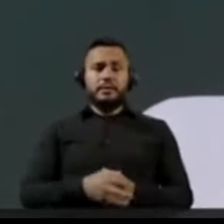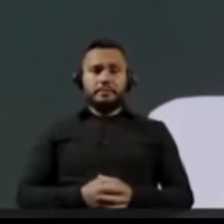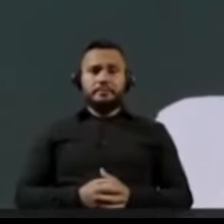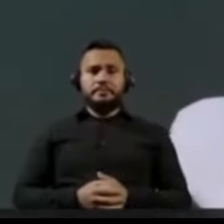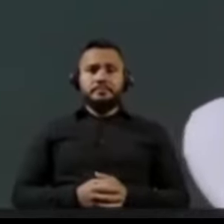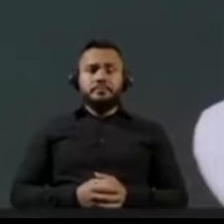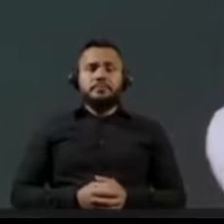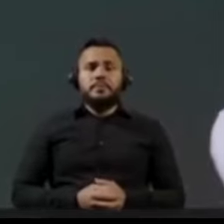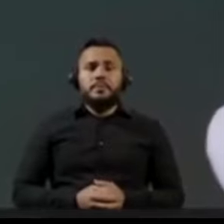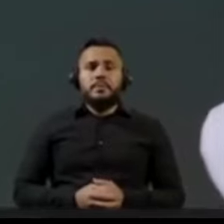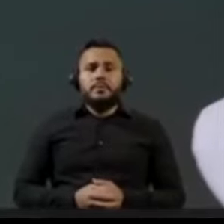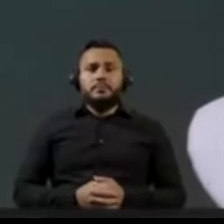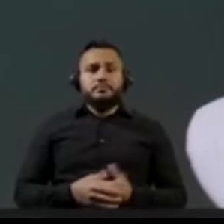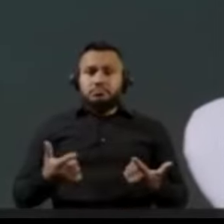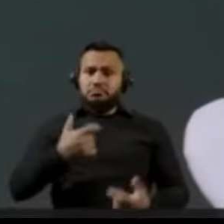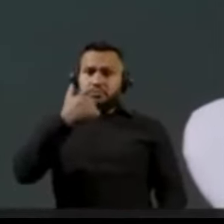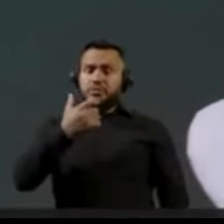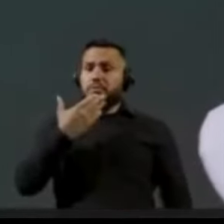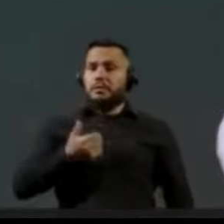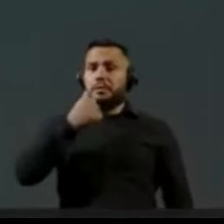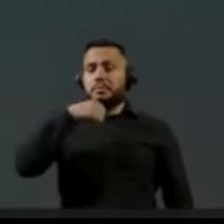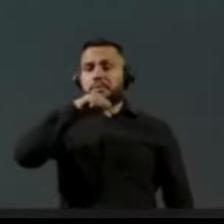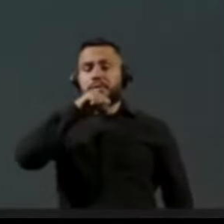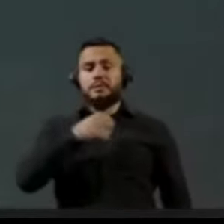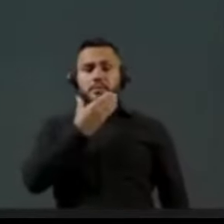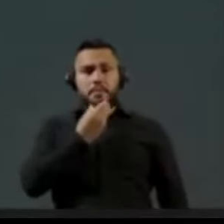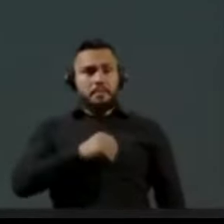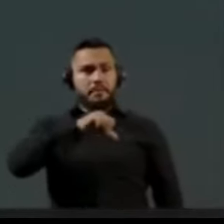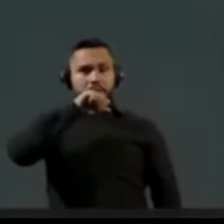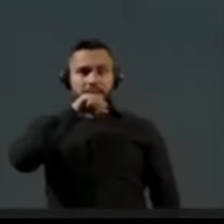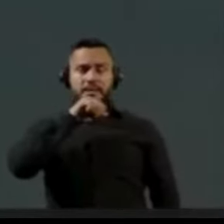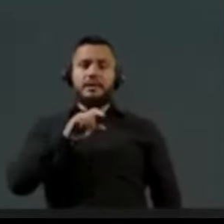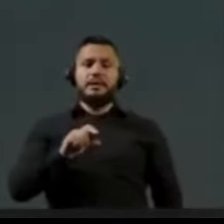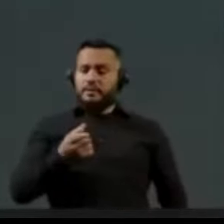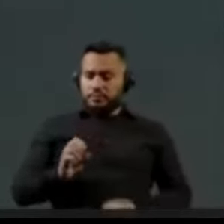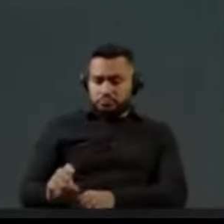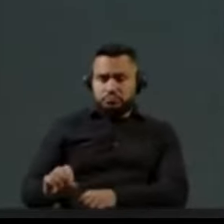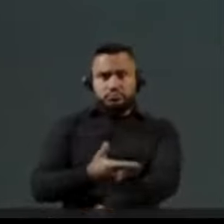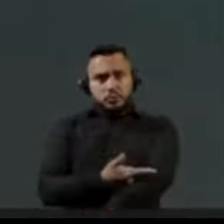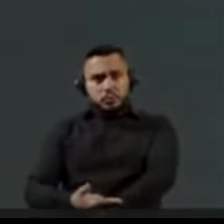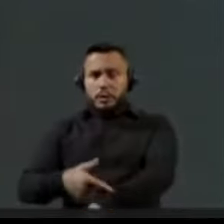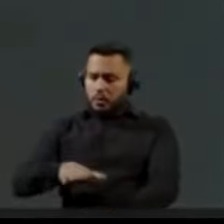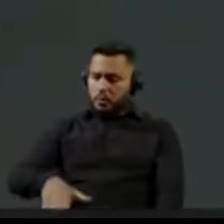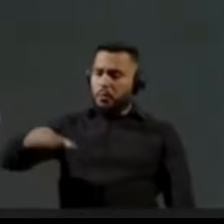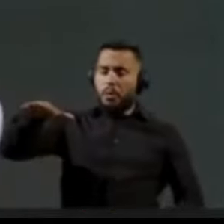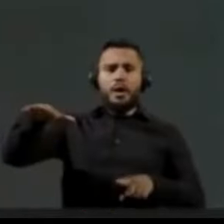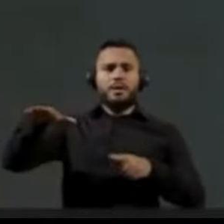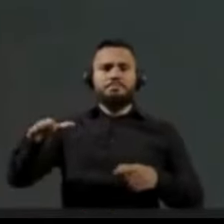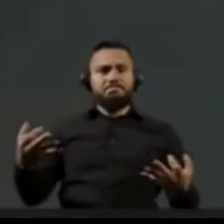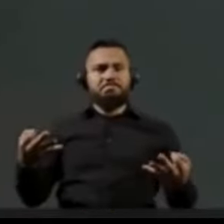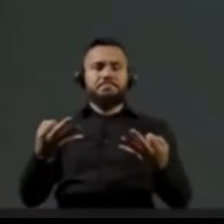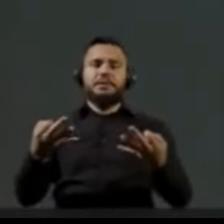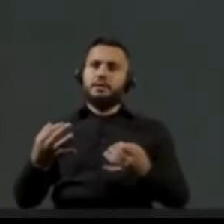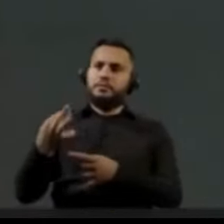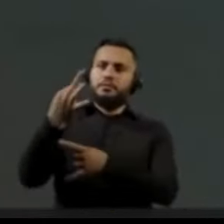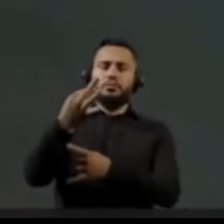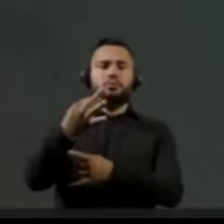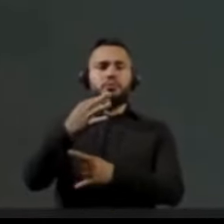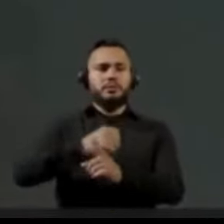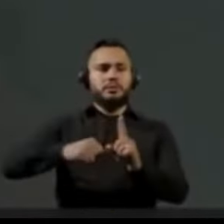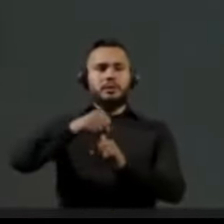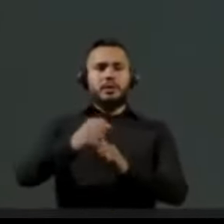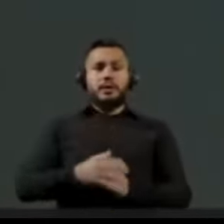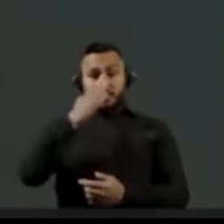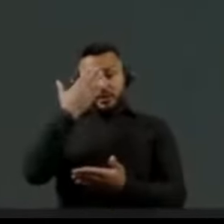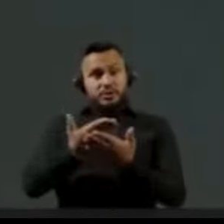Ser uma melhor mãe, um melhor pai, que vai entregar cidadãos excelentes para a sociedade, talvez eu acredito que é a missão